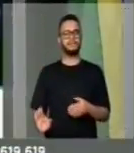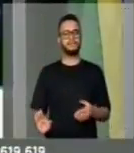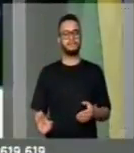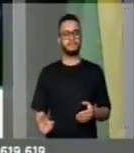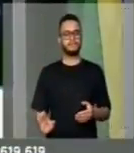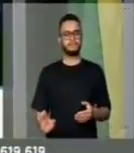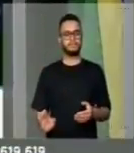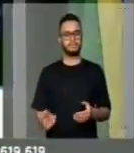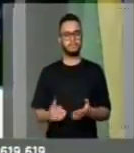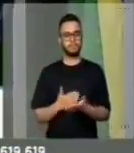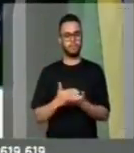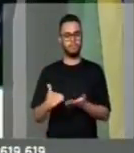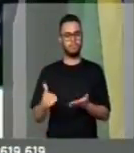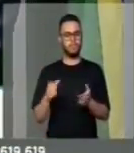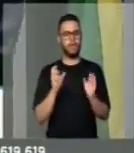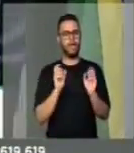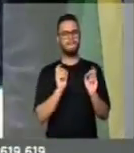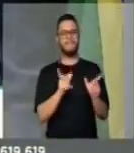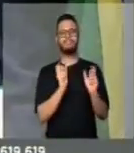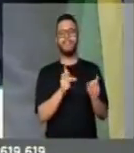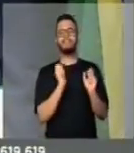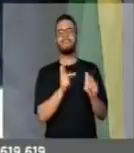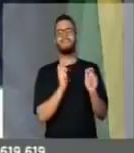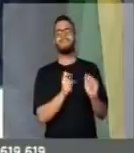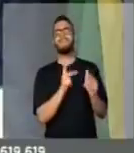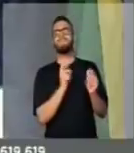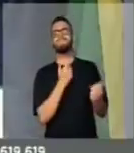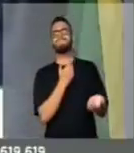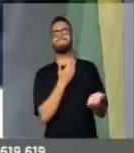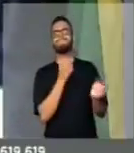a desenhar e a vender no país,